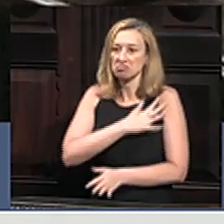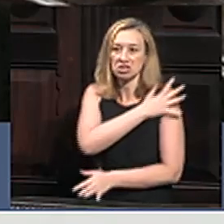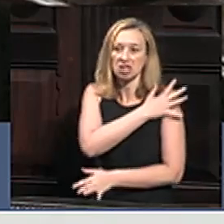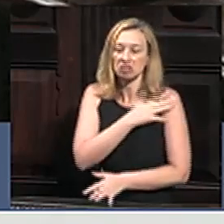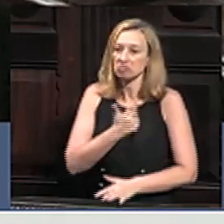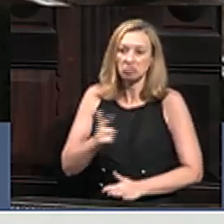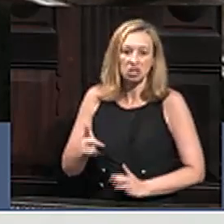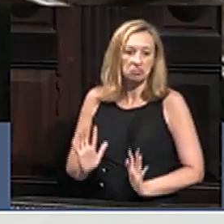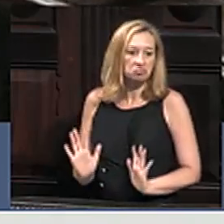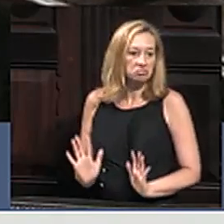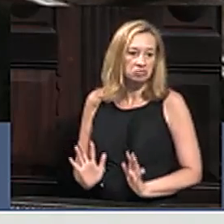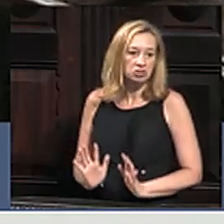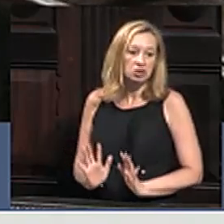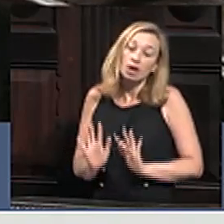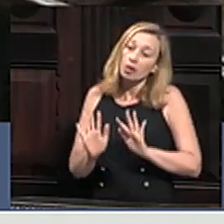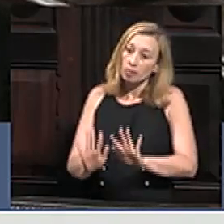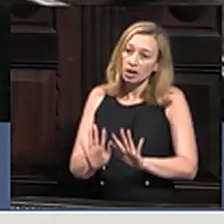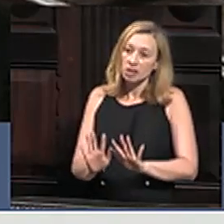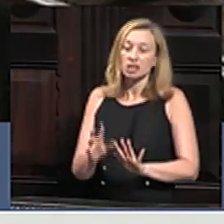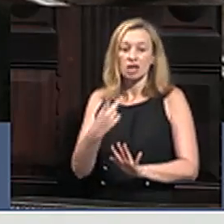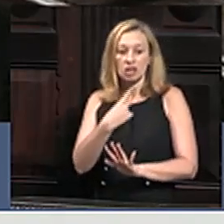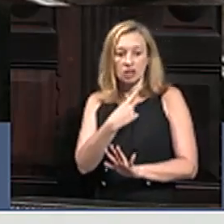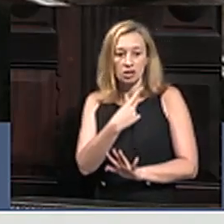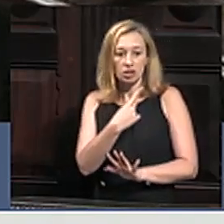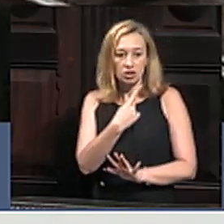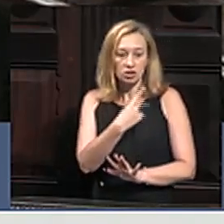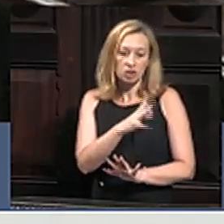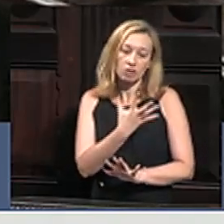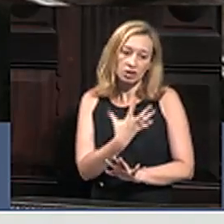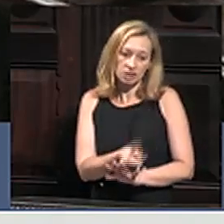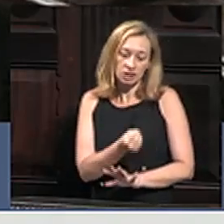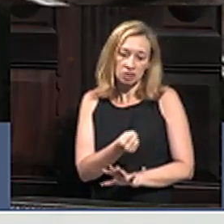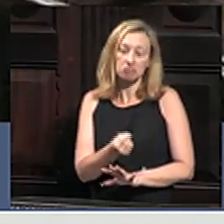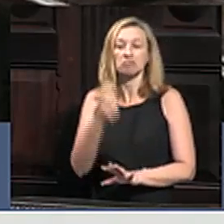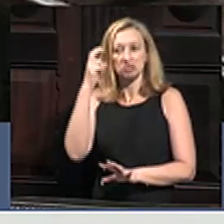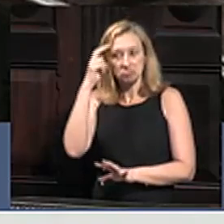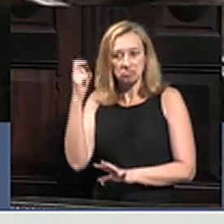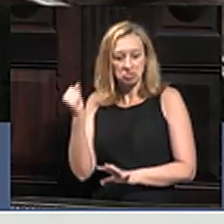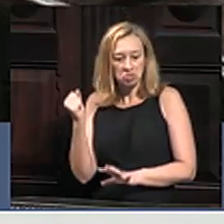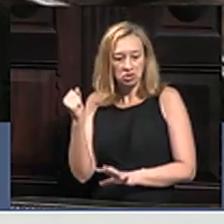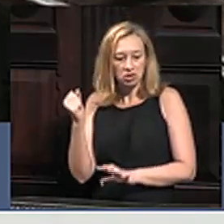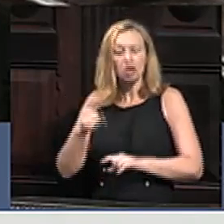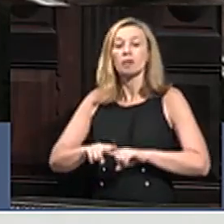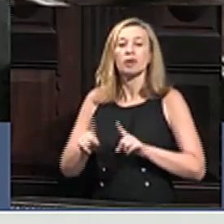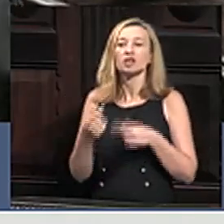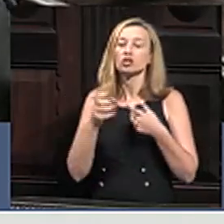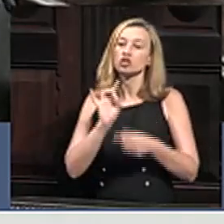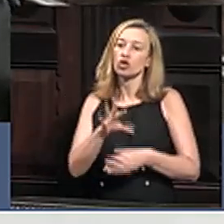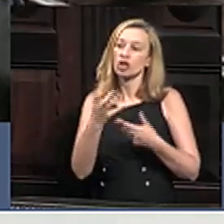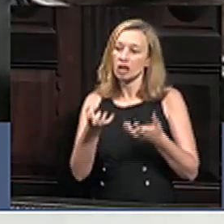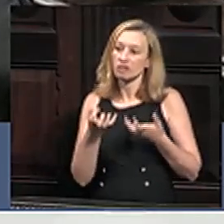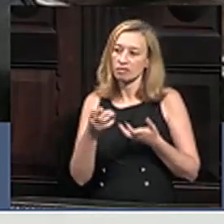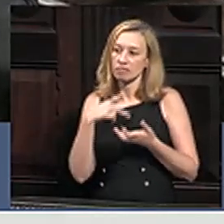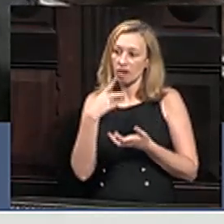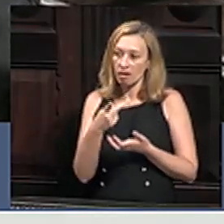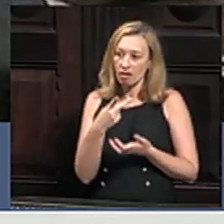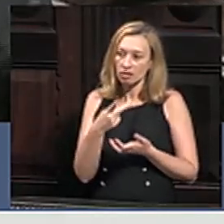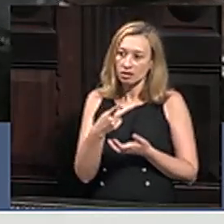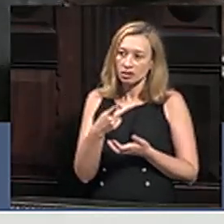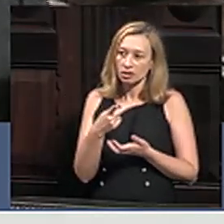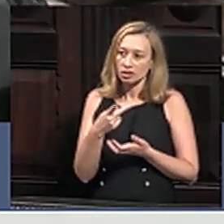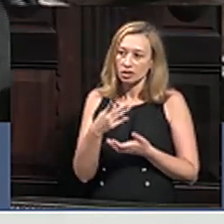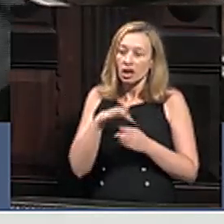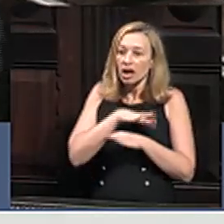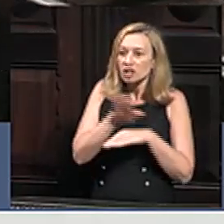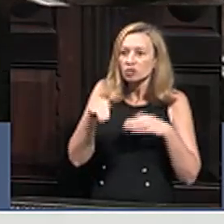De qualquer maneira, a decisão de Vossa Excelência é uma decisão sábia. Mas eu só quero registrar, para